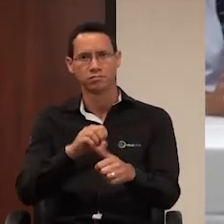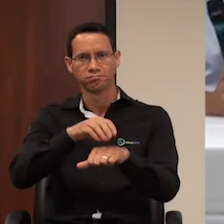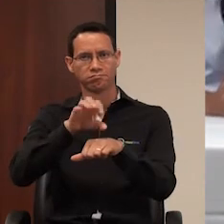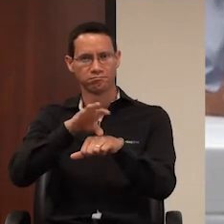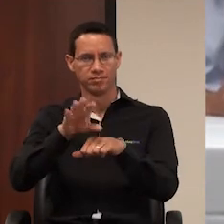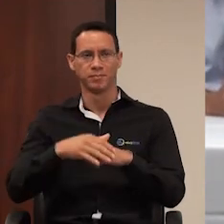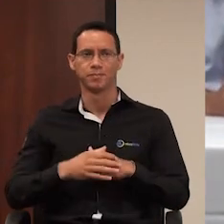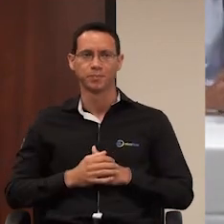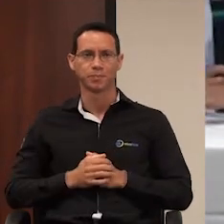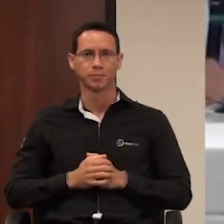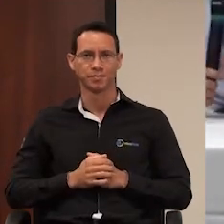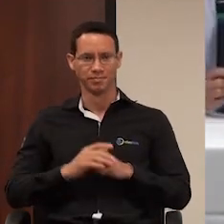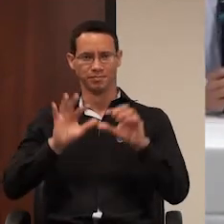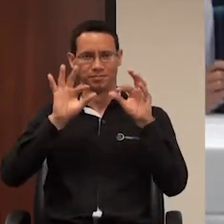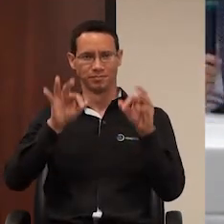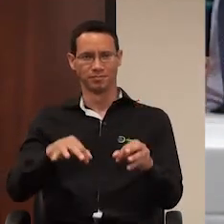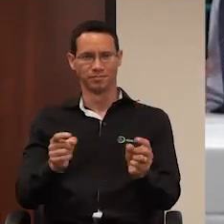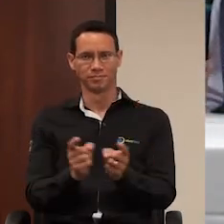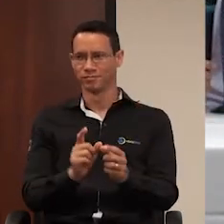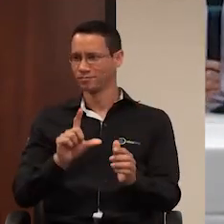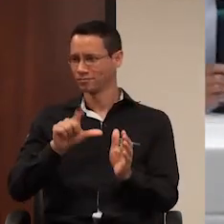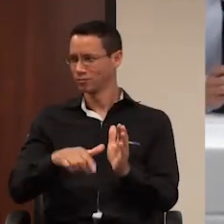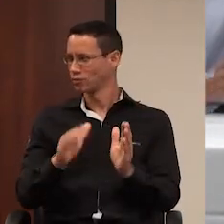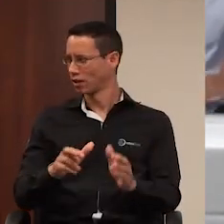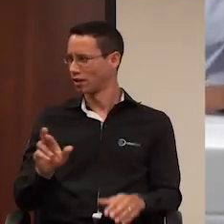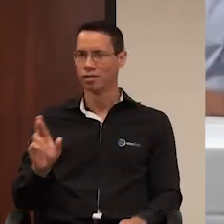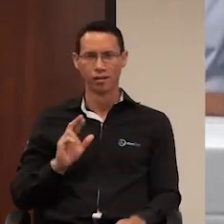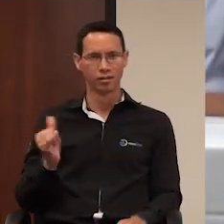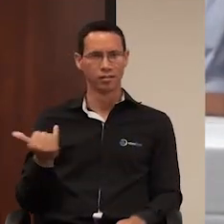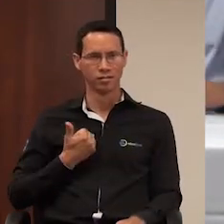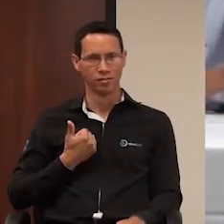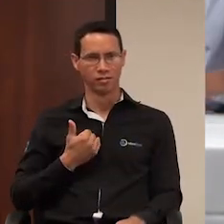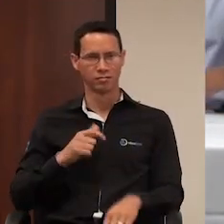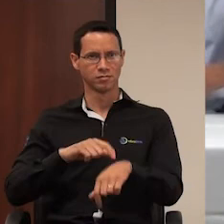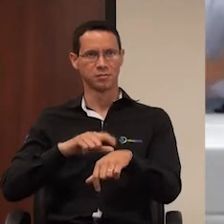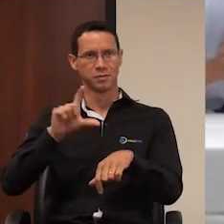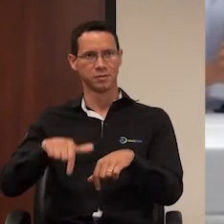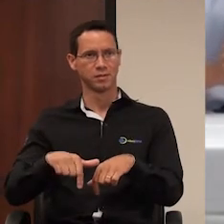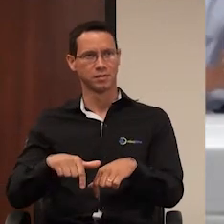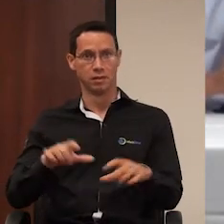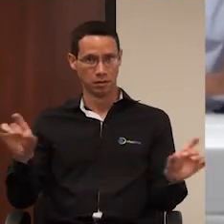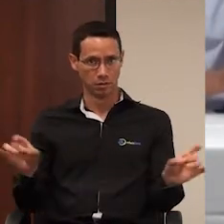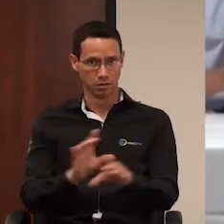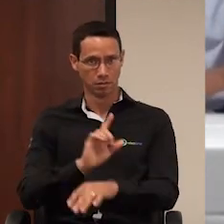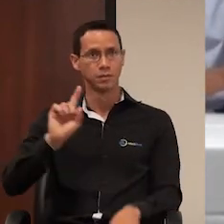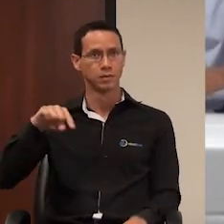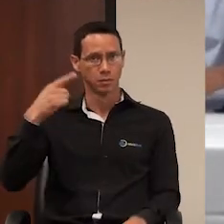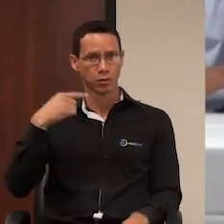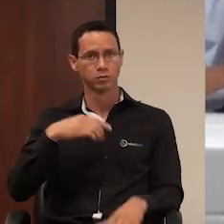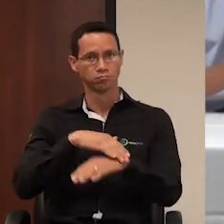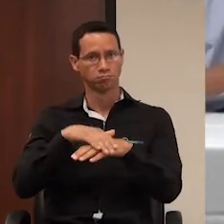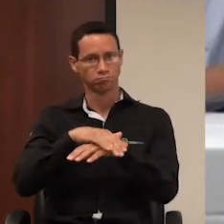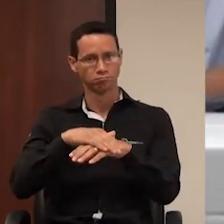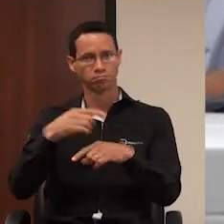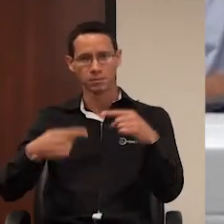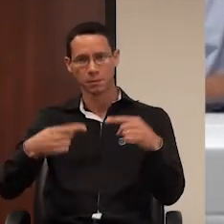quero só encerrar aqui, porque já até passou 5 minutos que a Renata me editou. Eu vou encerrar e depois a gente continua discutindo,